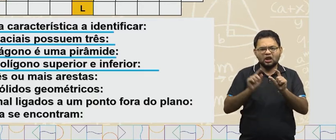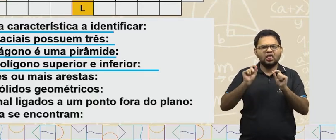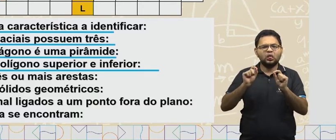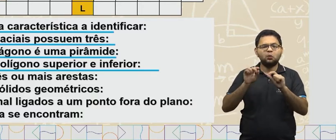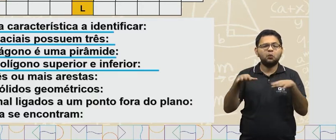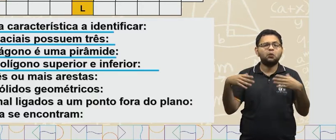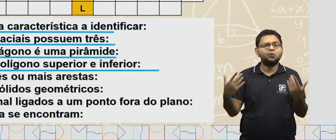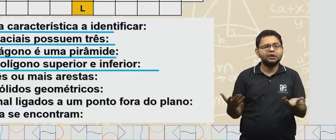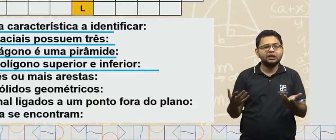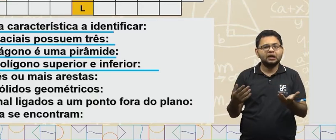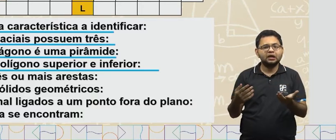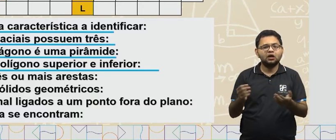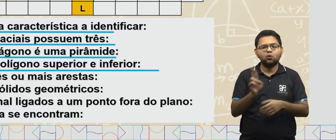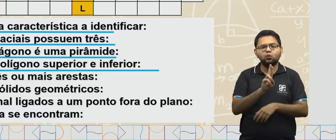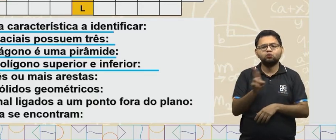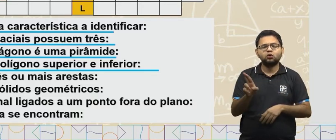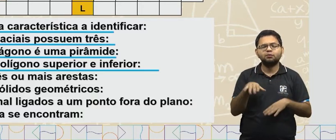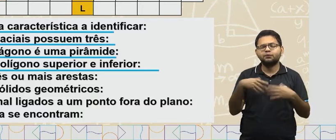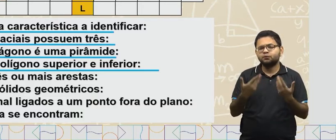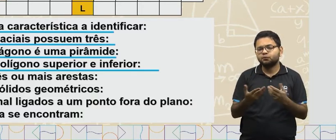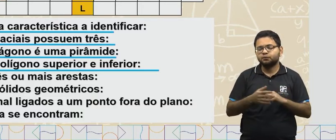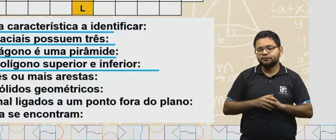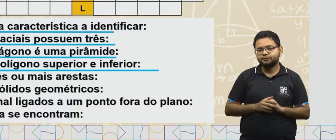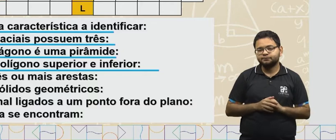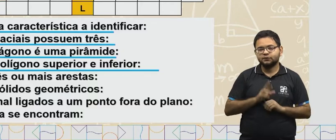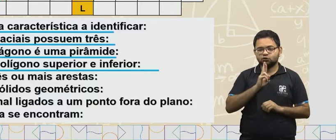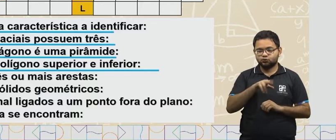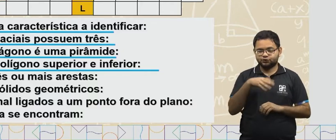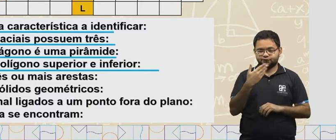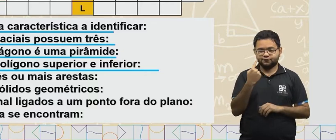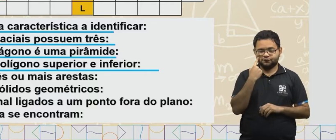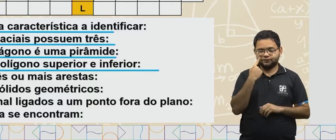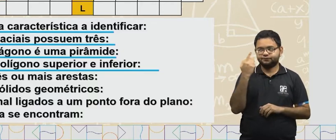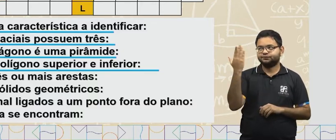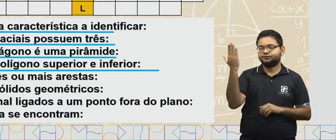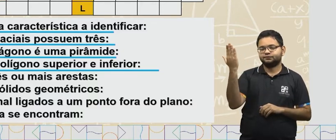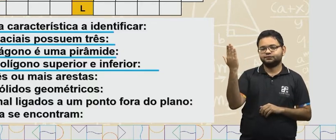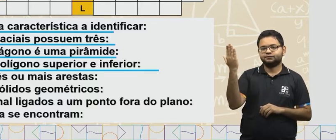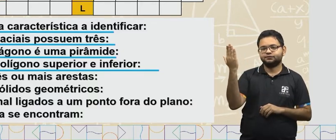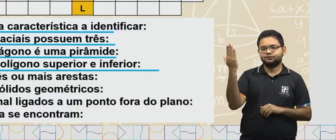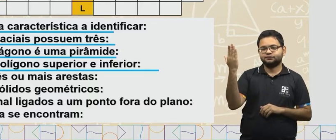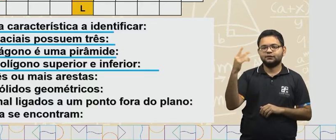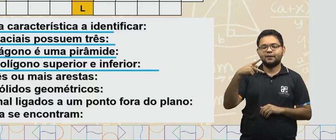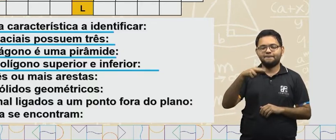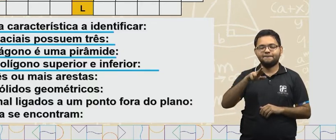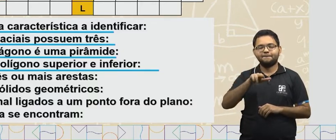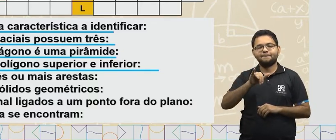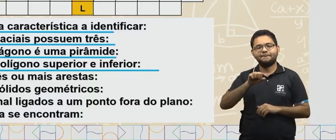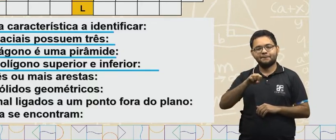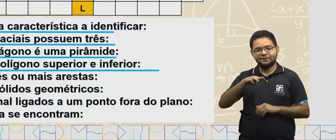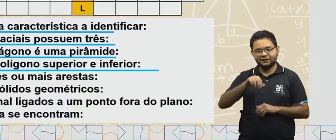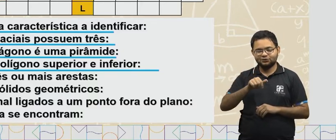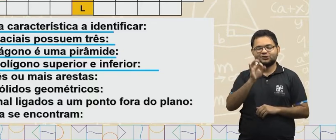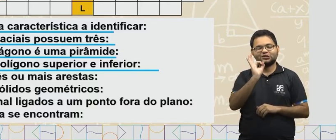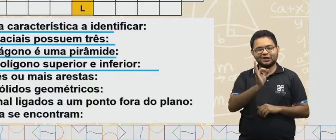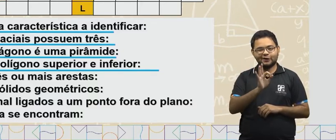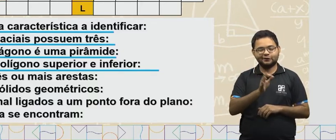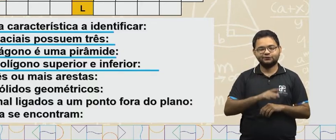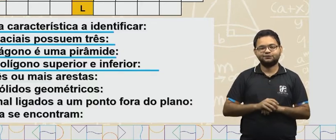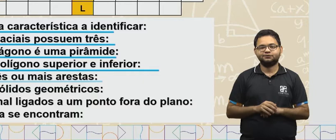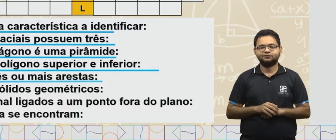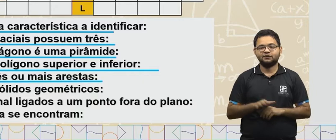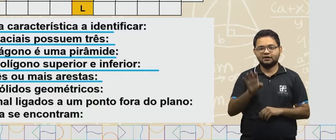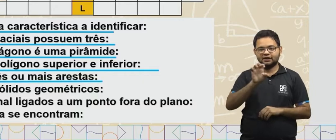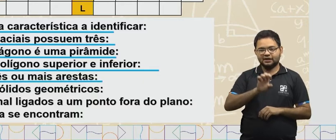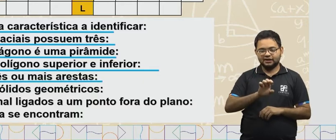sólido geométrico com polígono superior e inferior? A resposta é um prisma. Muito bem. Letra